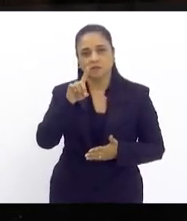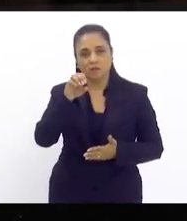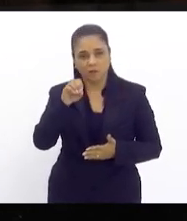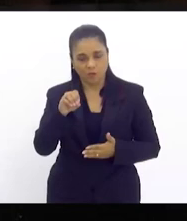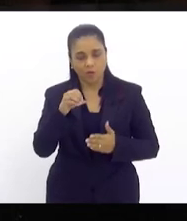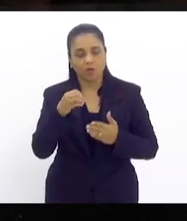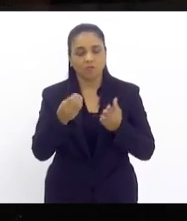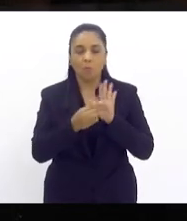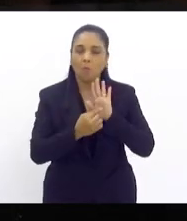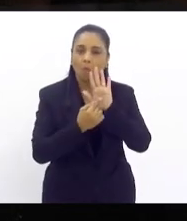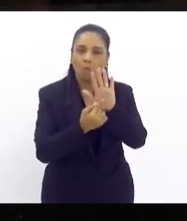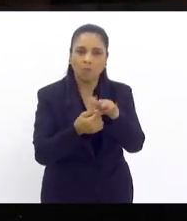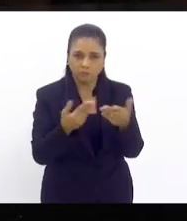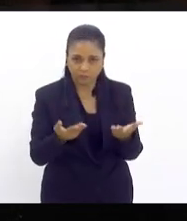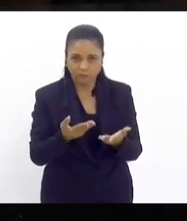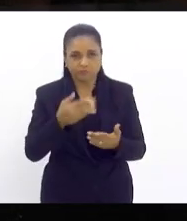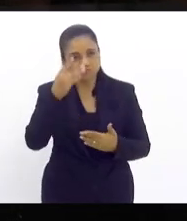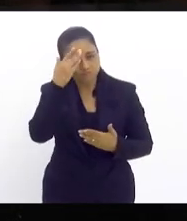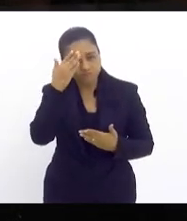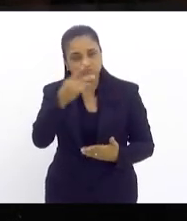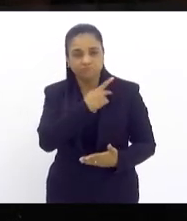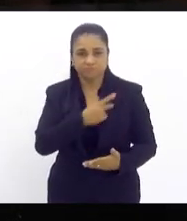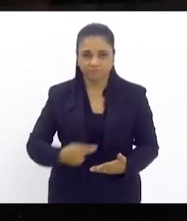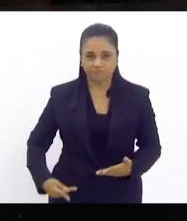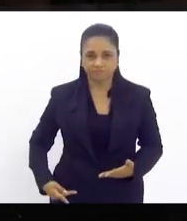foi apresentada. Muito obrigado, senhor presidente.